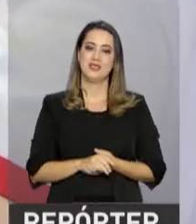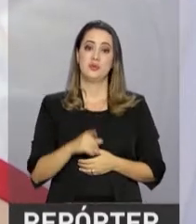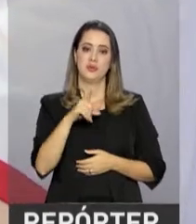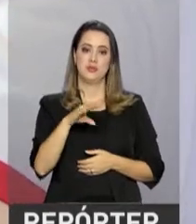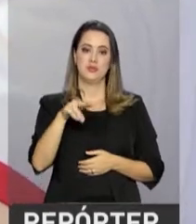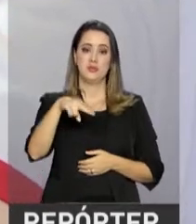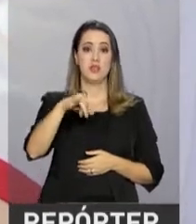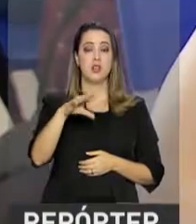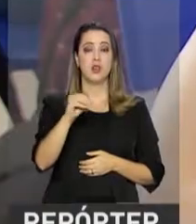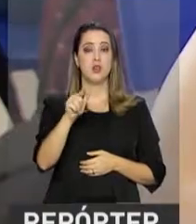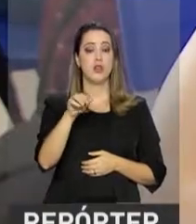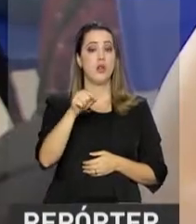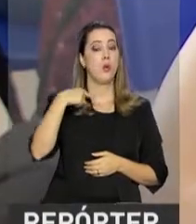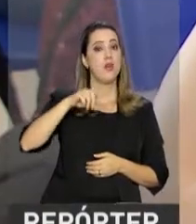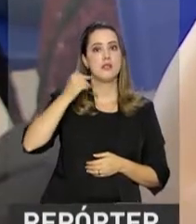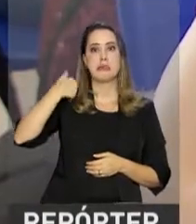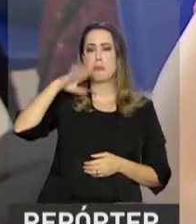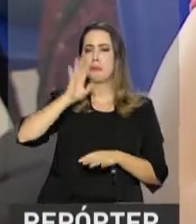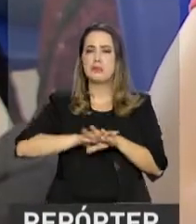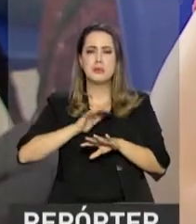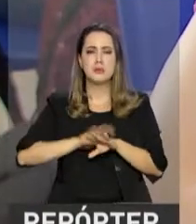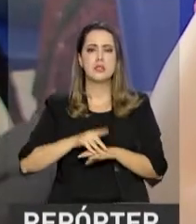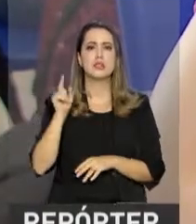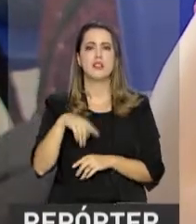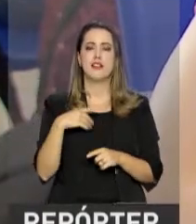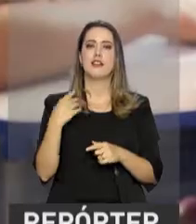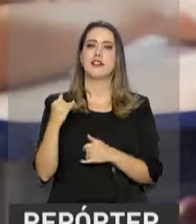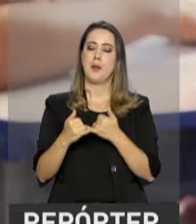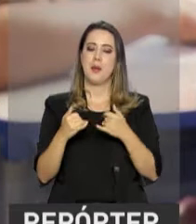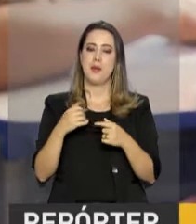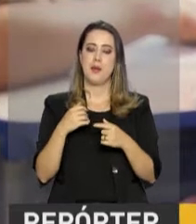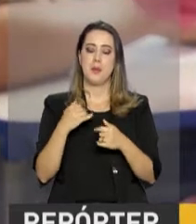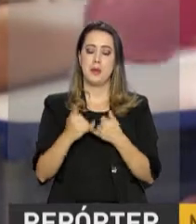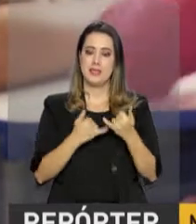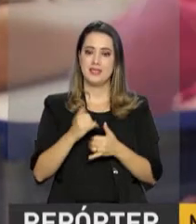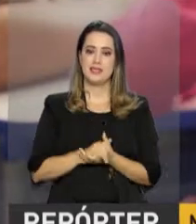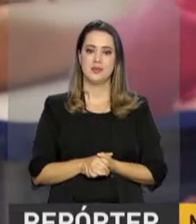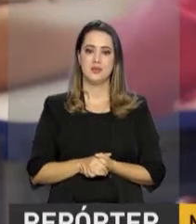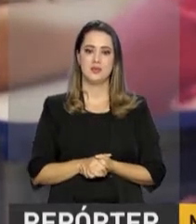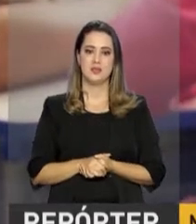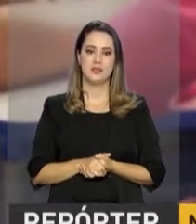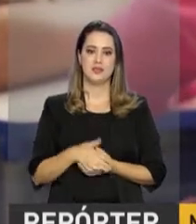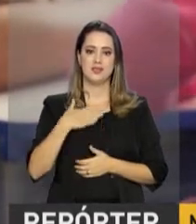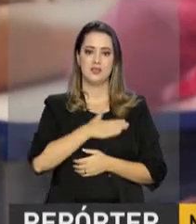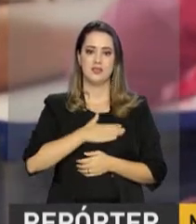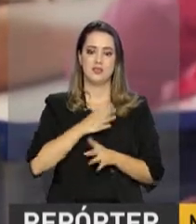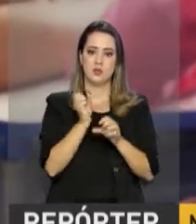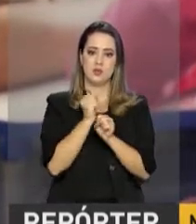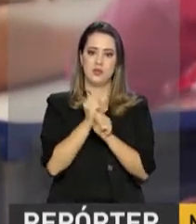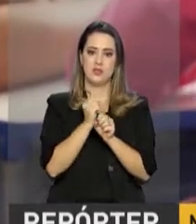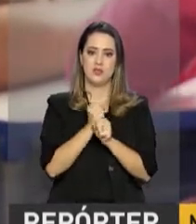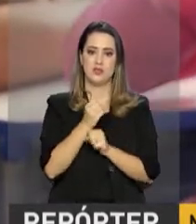Nicolas, matemática é mais do que uma disciplina, é diversão. O que eu mais gosto é fazer as contas, porque